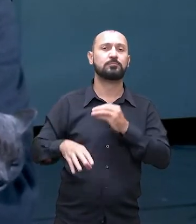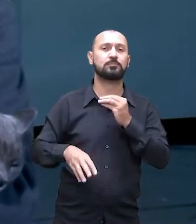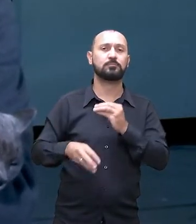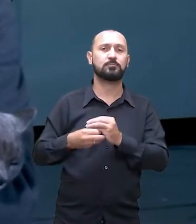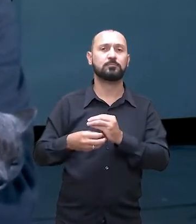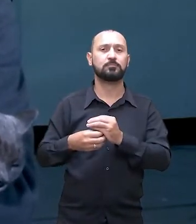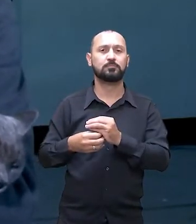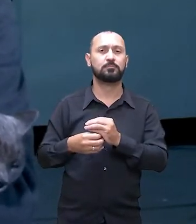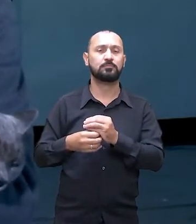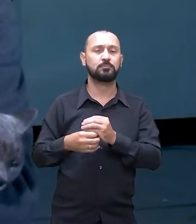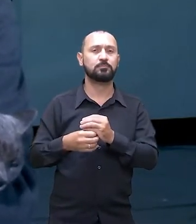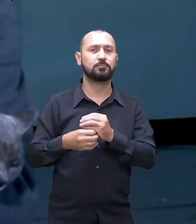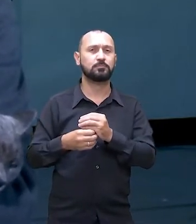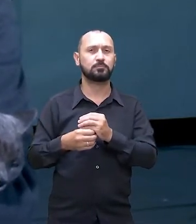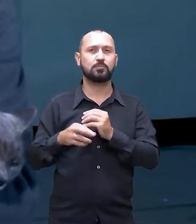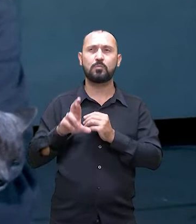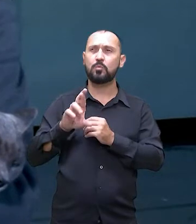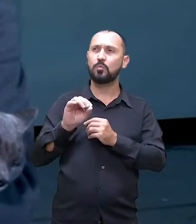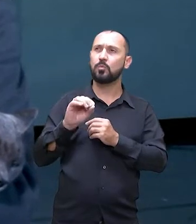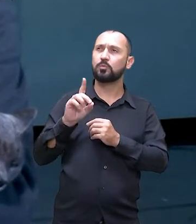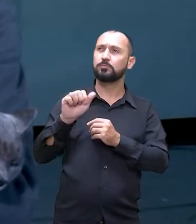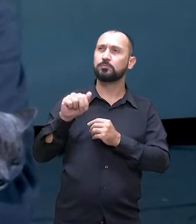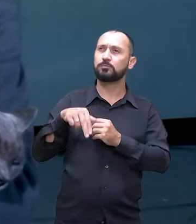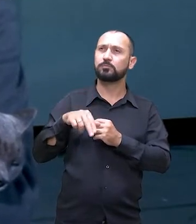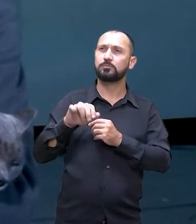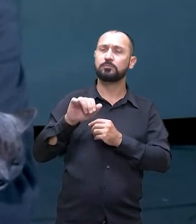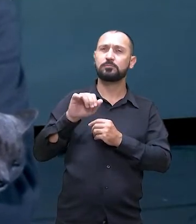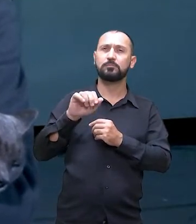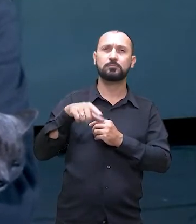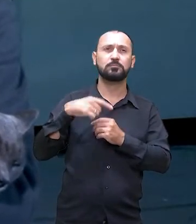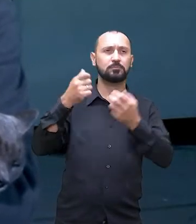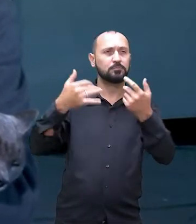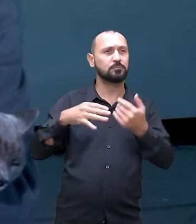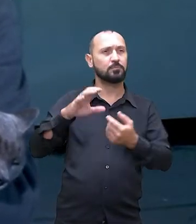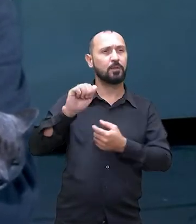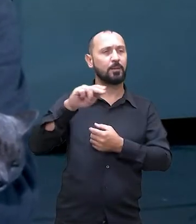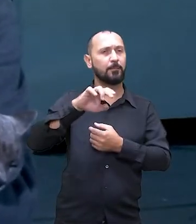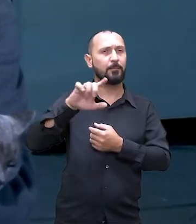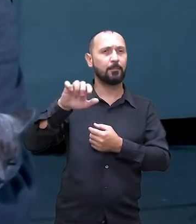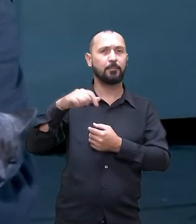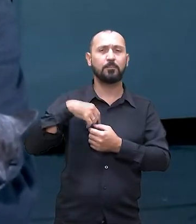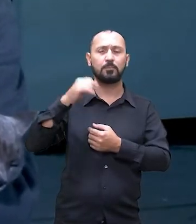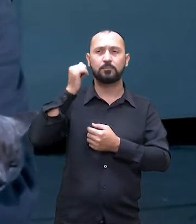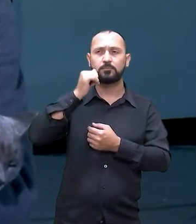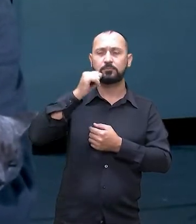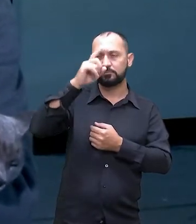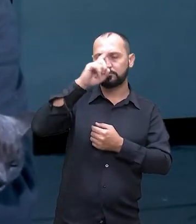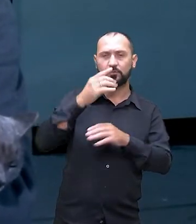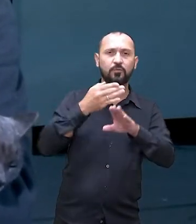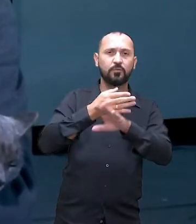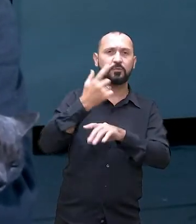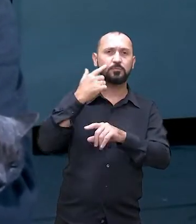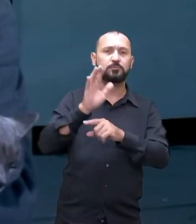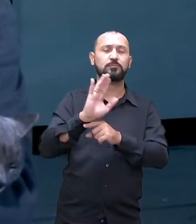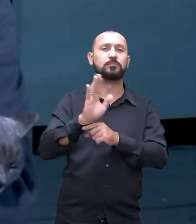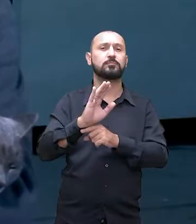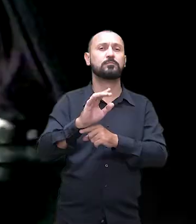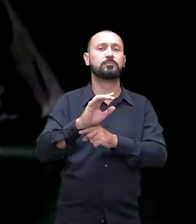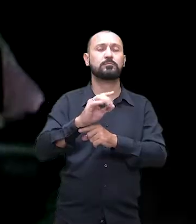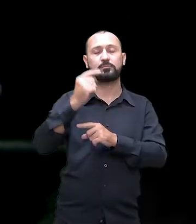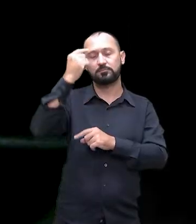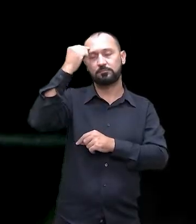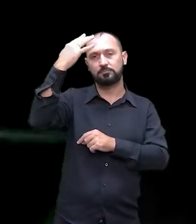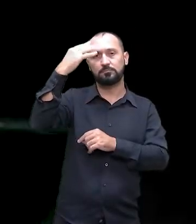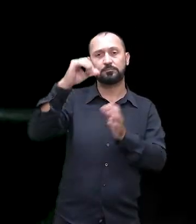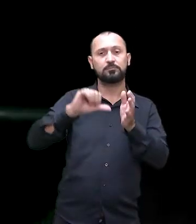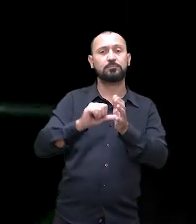um livro do Rodin e daí falava de Camille. E falei, olha que mulher doida, fomos assistir filme e surgiu essa ideia